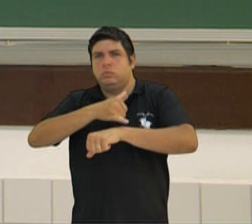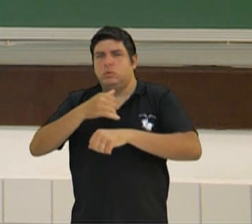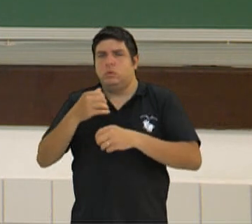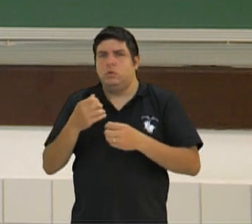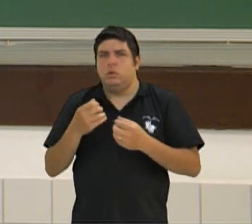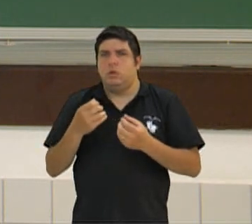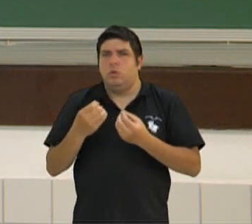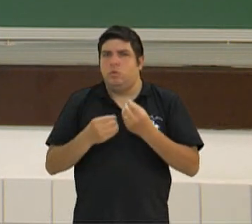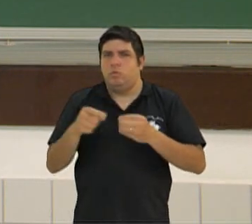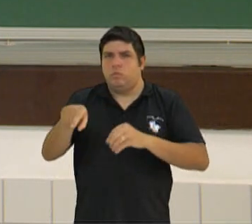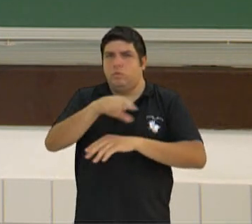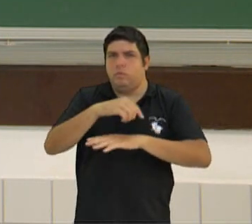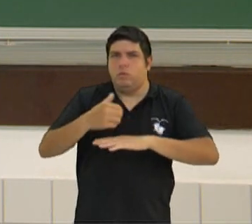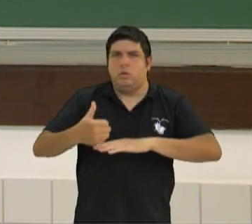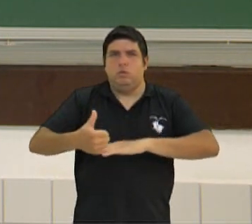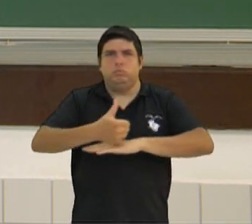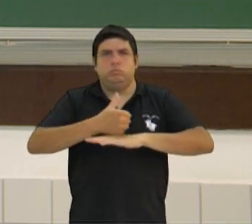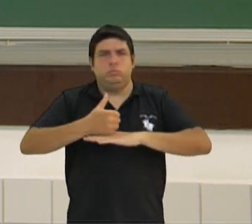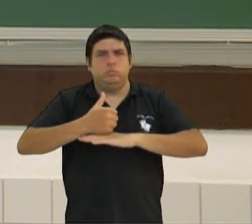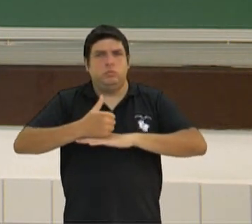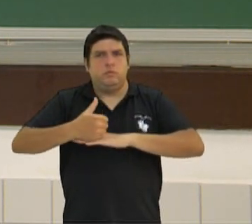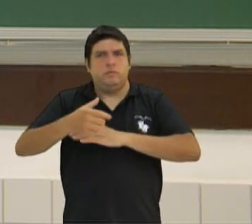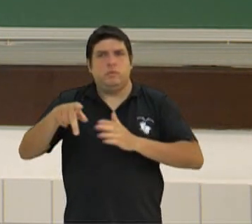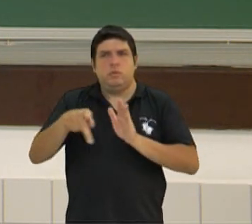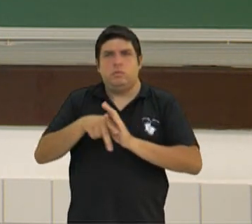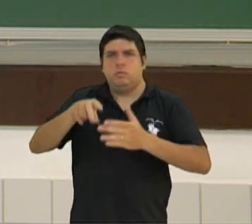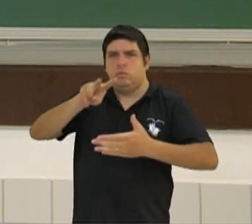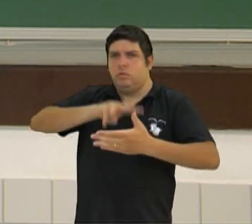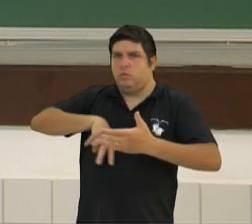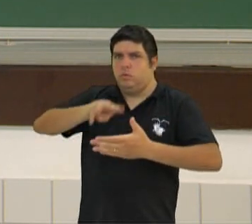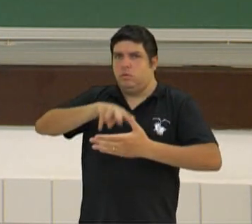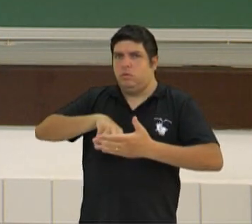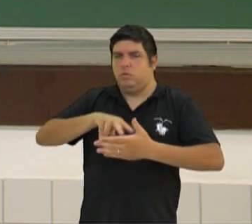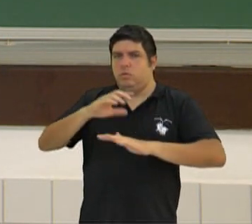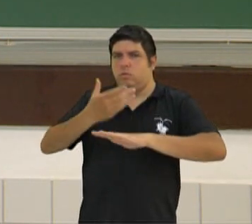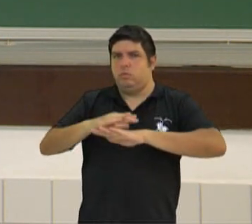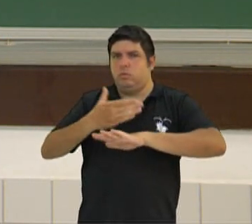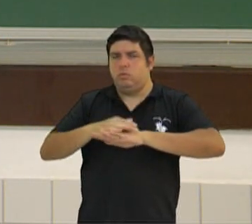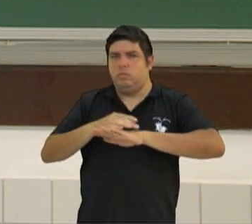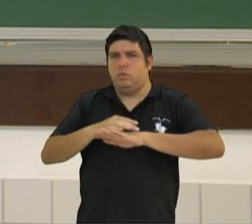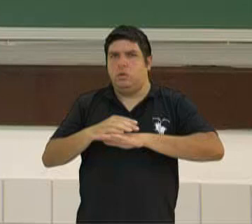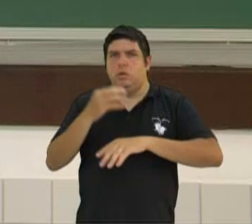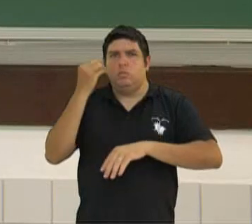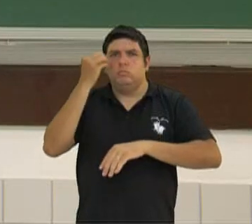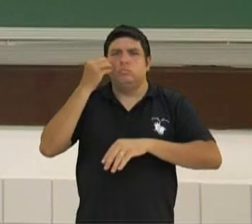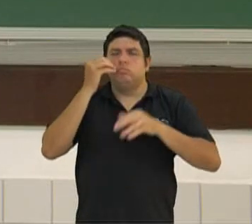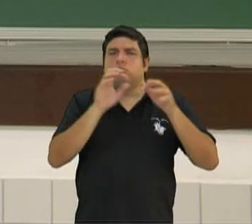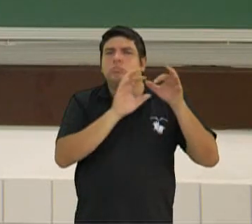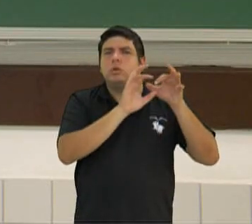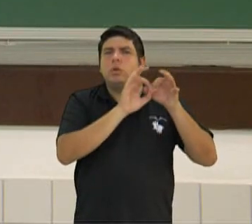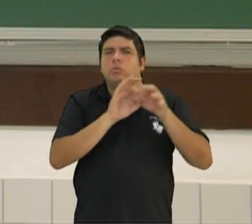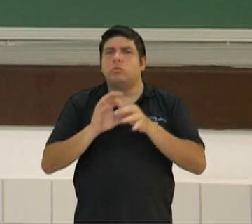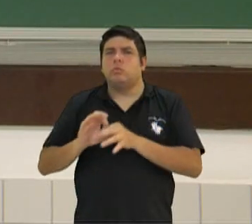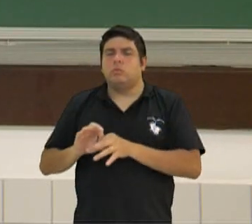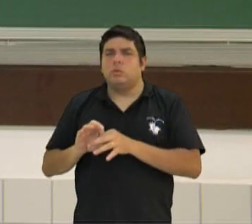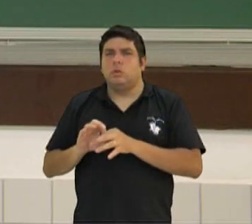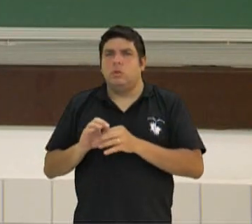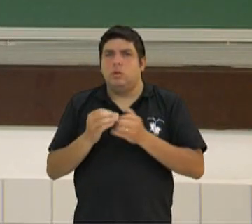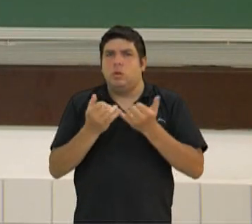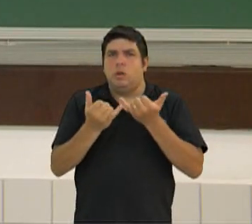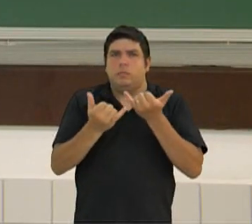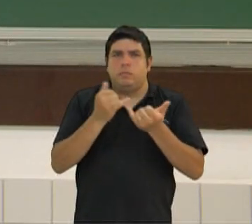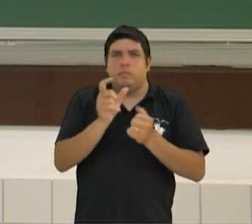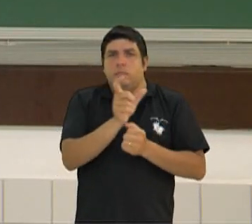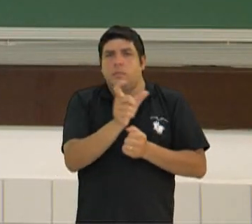aquelas habilidades de leitura, né, que a gente já conversou. Busca o contexto de um modo geral, palavras mais cognatas, o